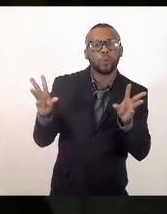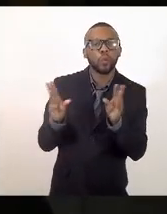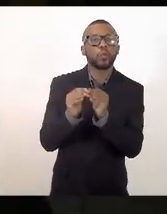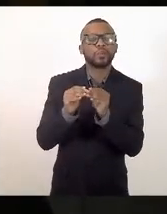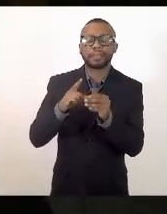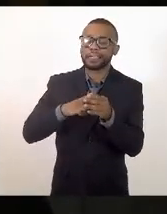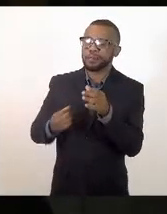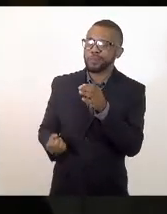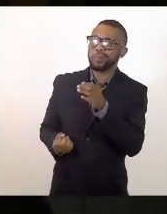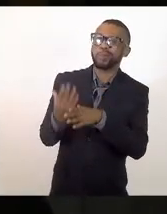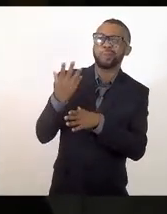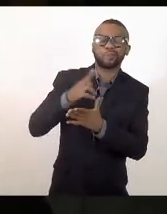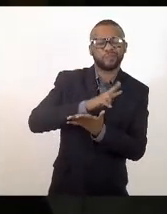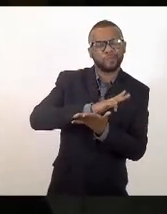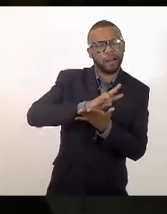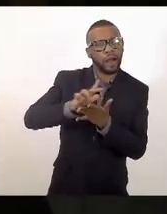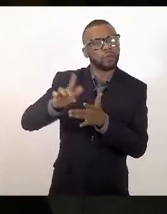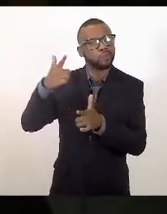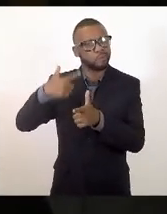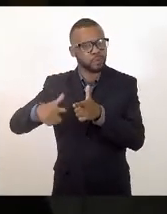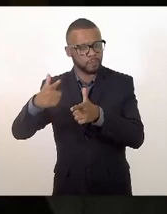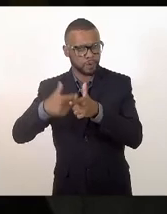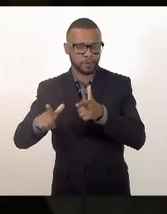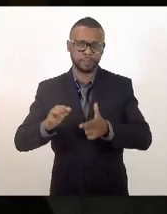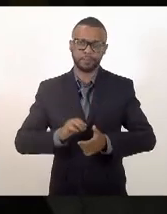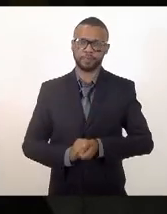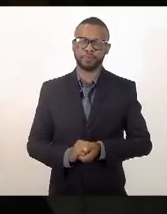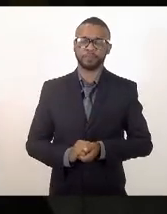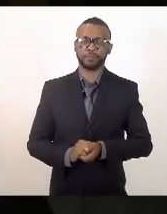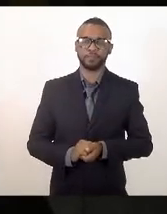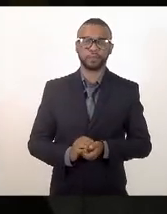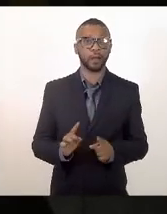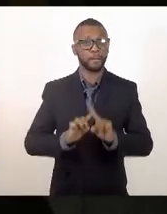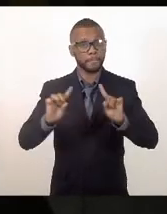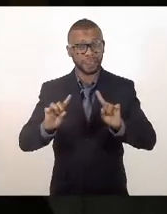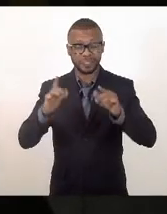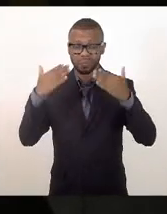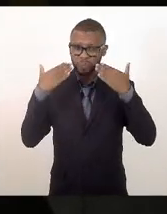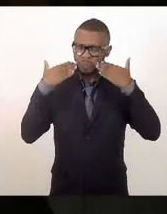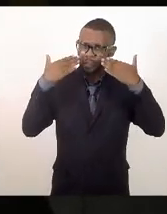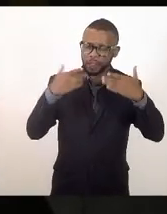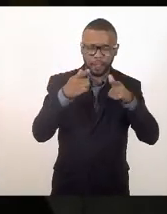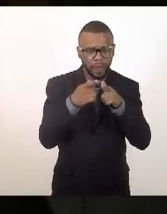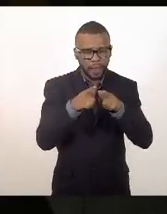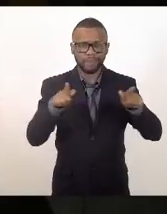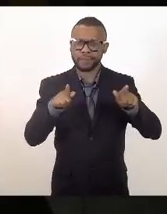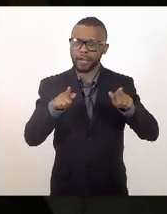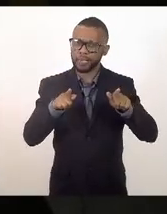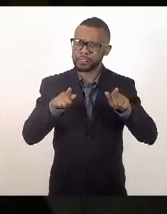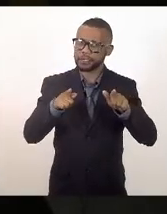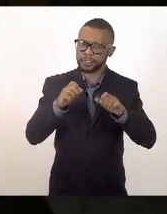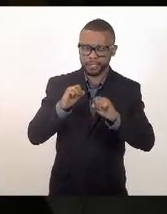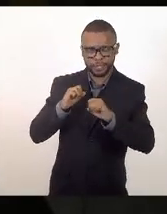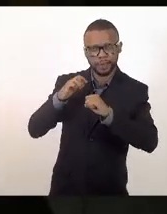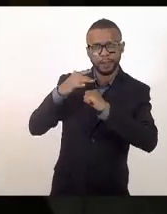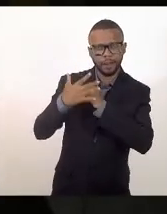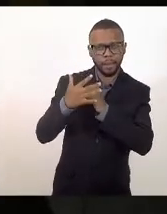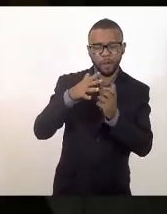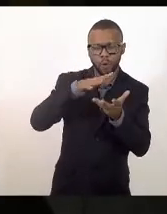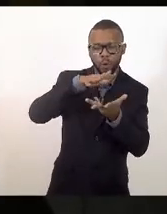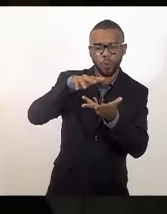gerado tantos retrocessos. Mas enfrentar a gravidade dessa pandemia não pode se